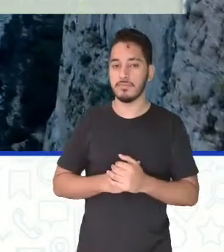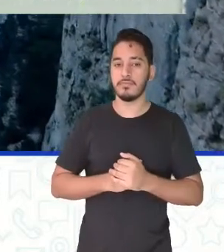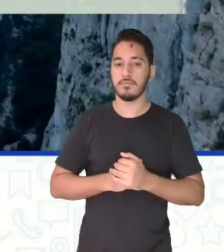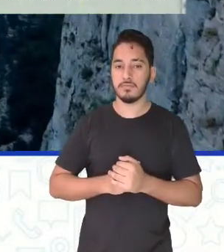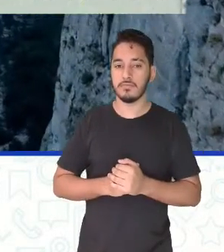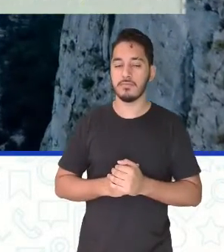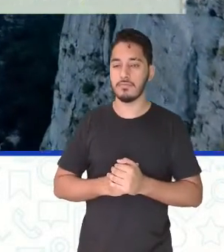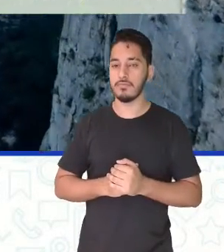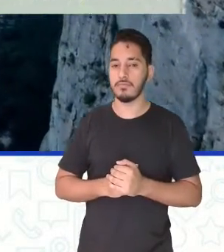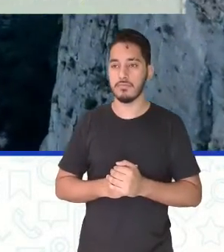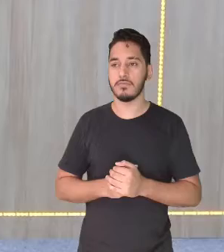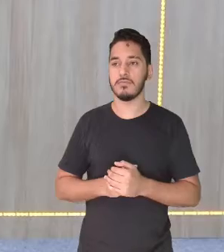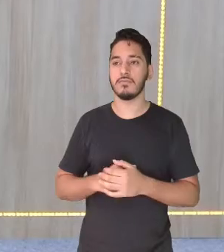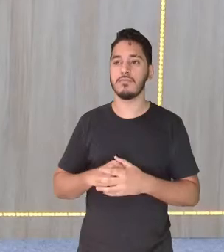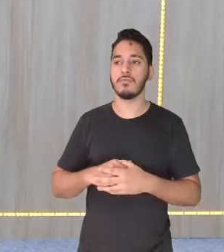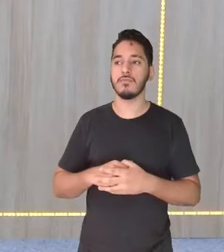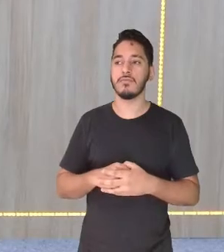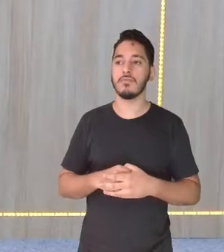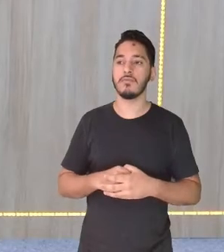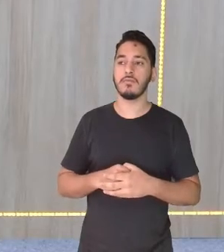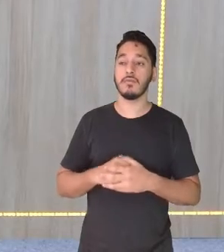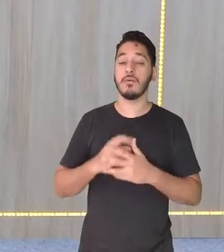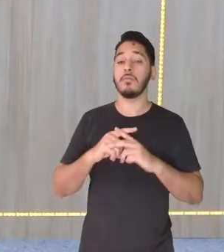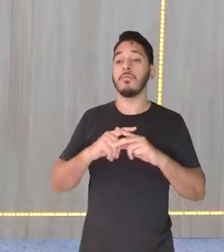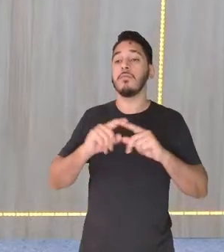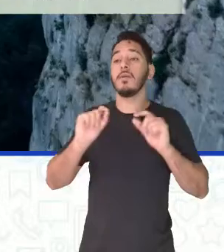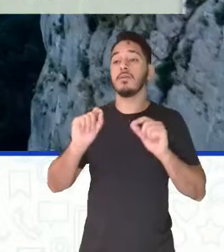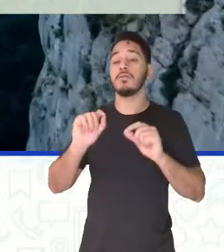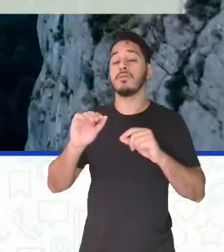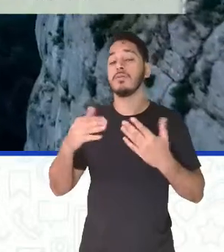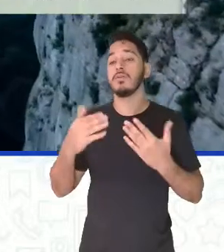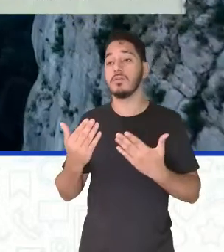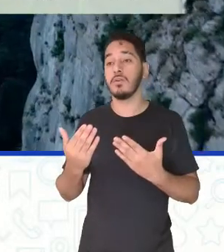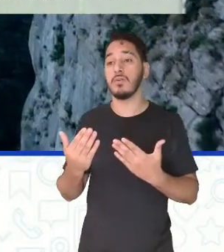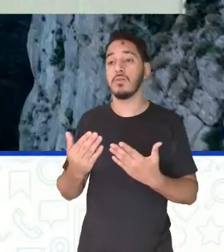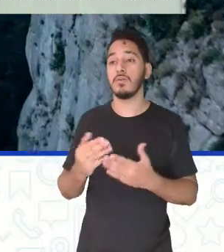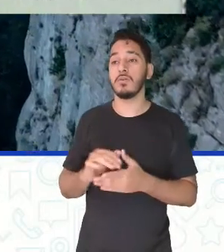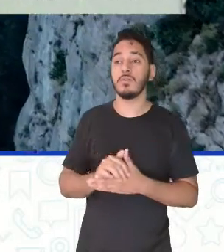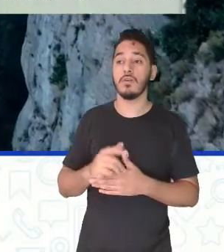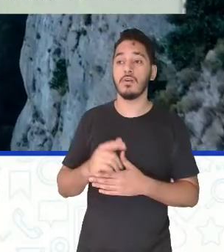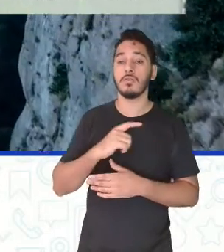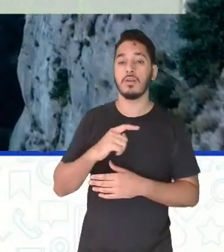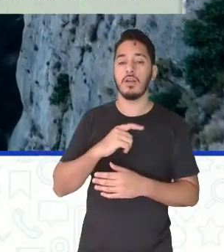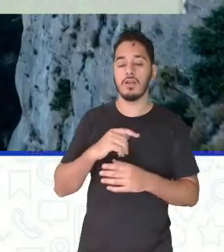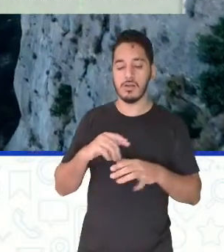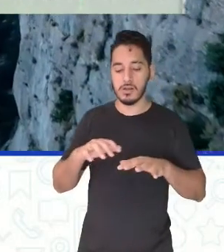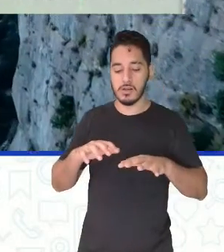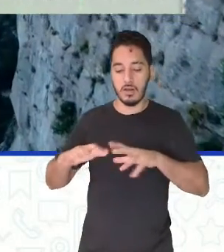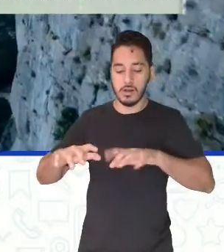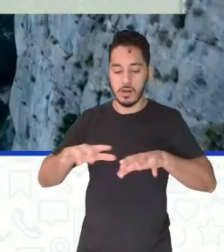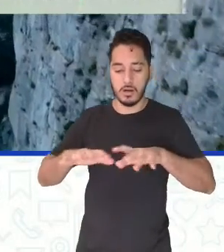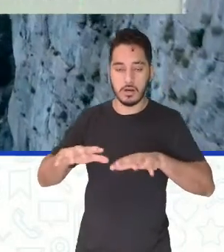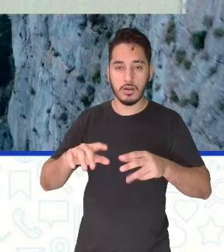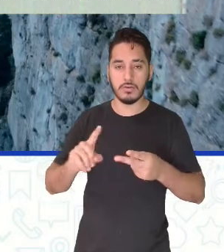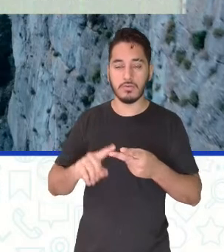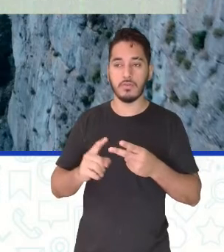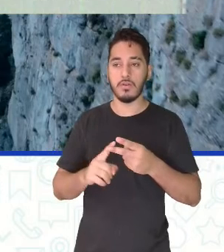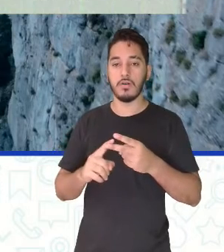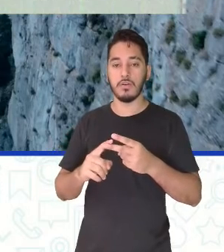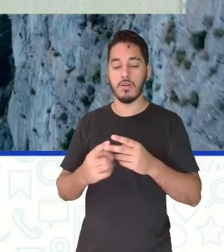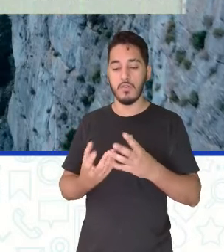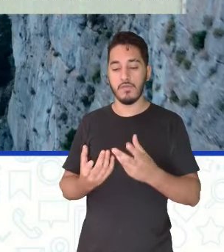superfície. Não tem nada de litosfera aqui, viu? Mas aí, ó, quais são esses agentes, ó? Terremotos,